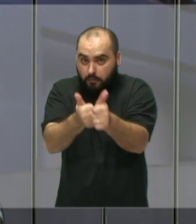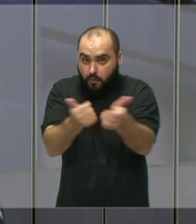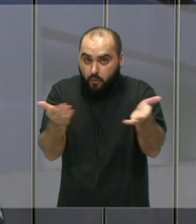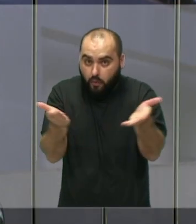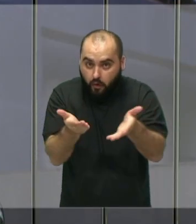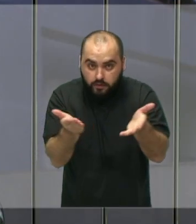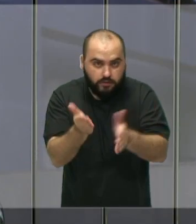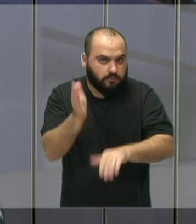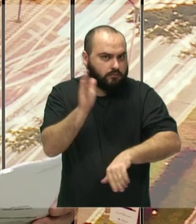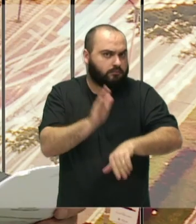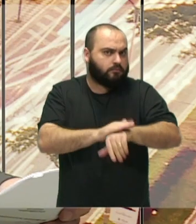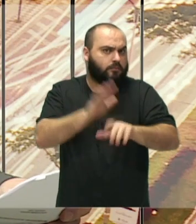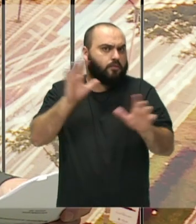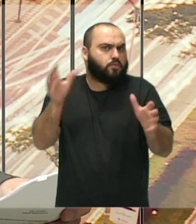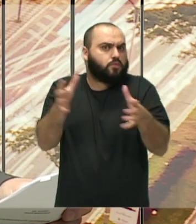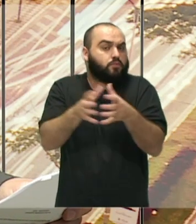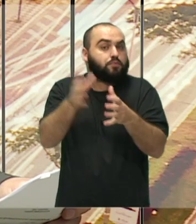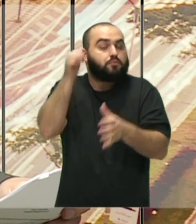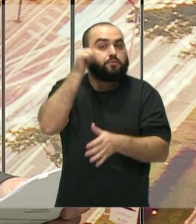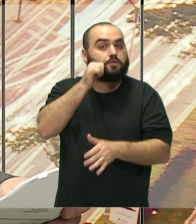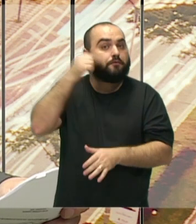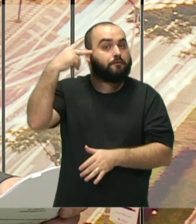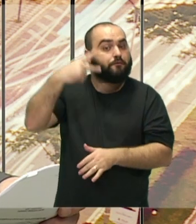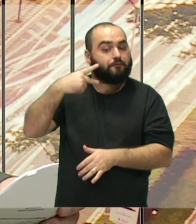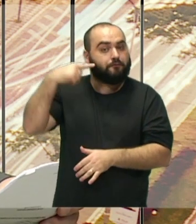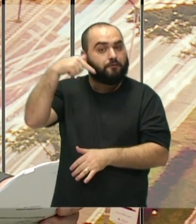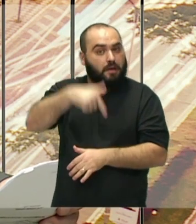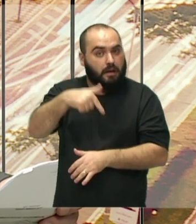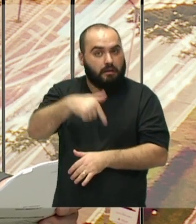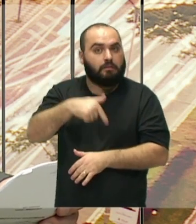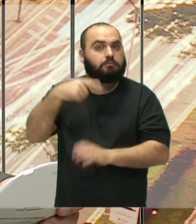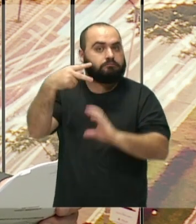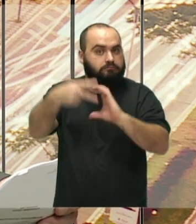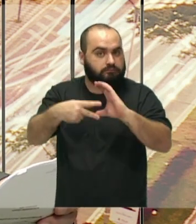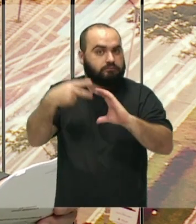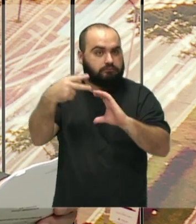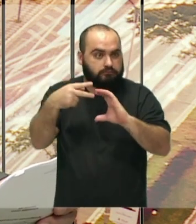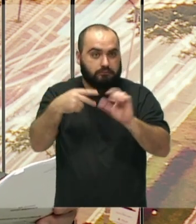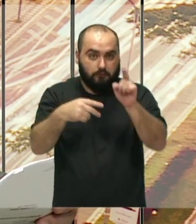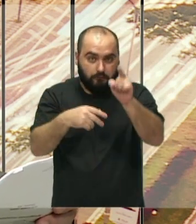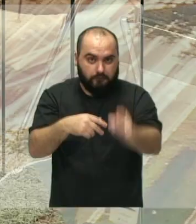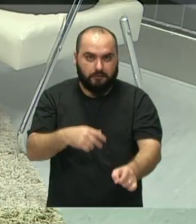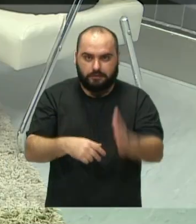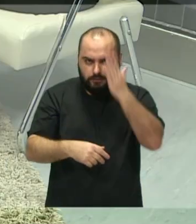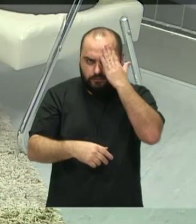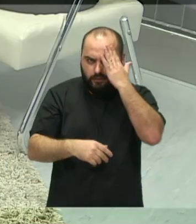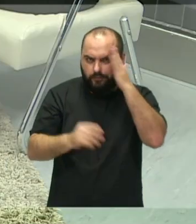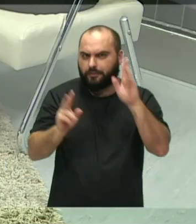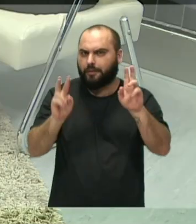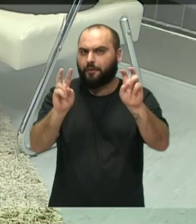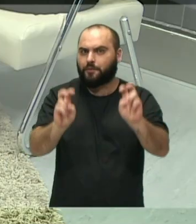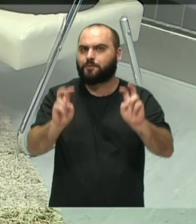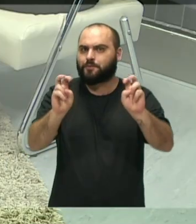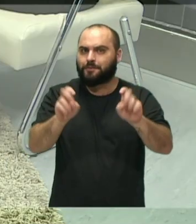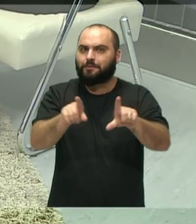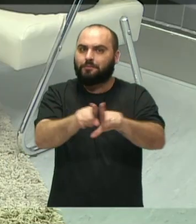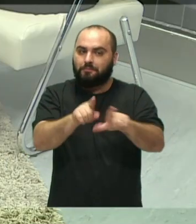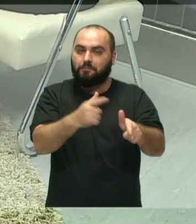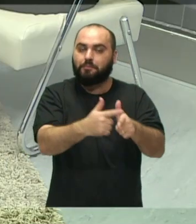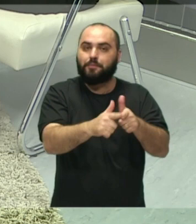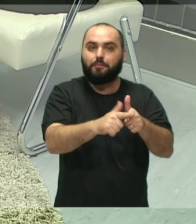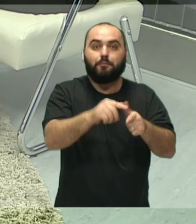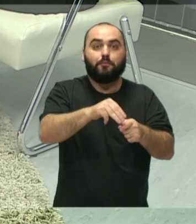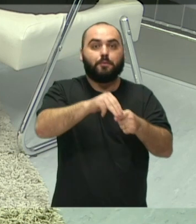Câmara de Vereadores, né? Então, a senhora está bem atenta a todas essas questões e aos problemas que o município de